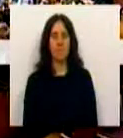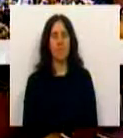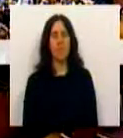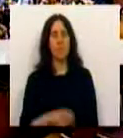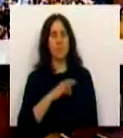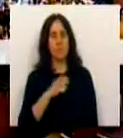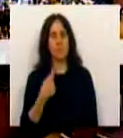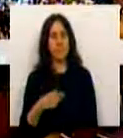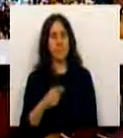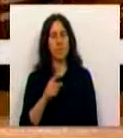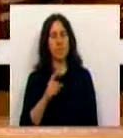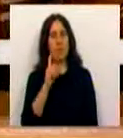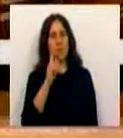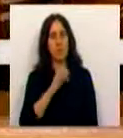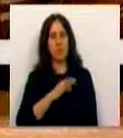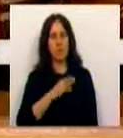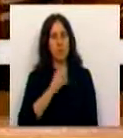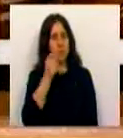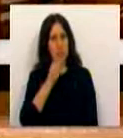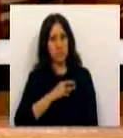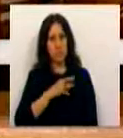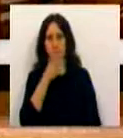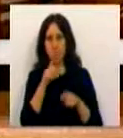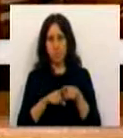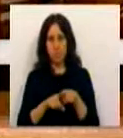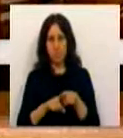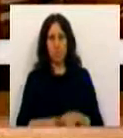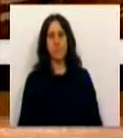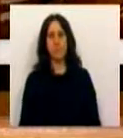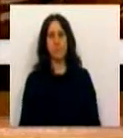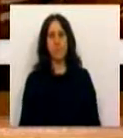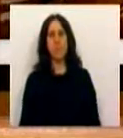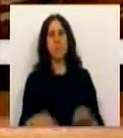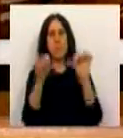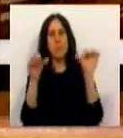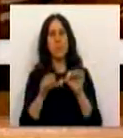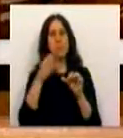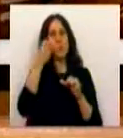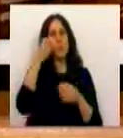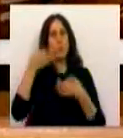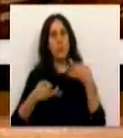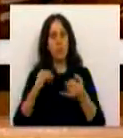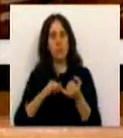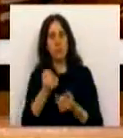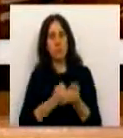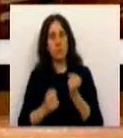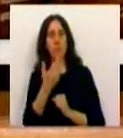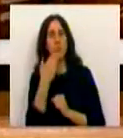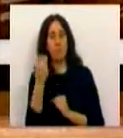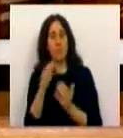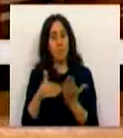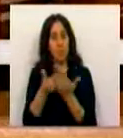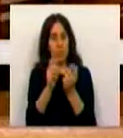Senhor Presidente, senhoras e senhores deputados, a proposta de alteração ao regime jurídico do associativismo jovem que o Grupo Parlamentar do